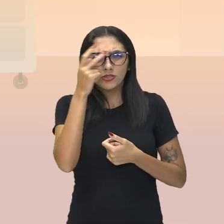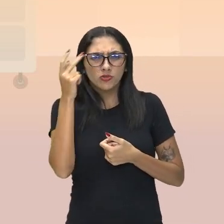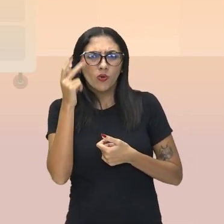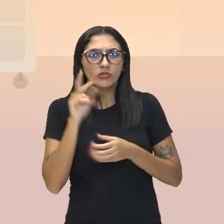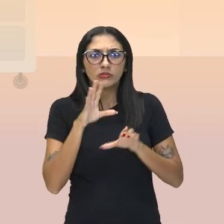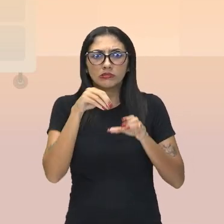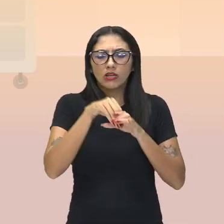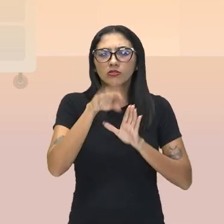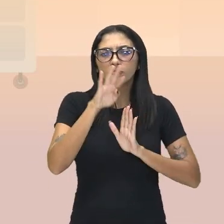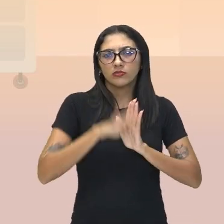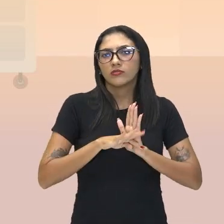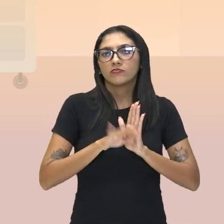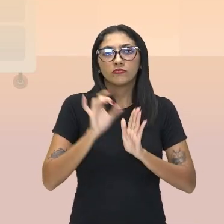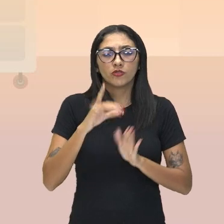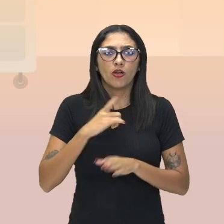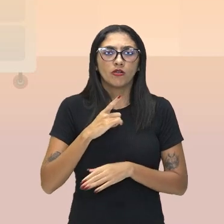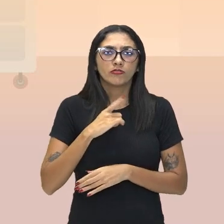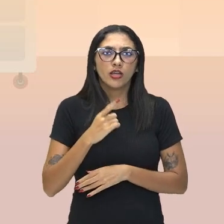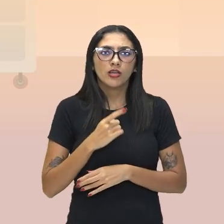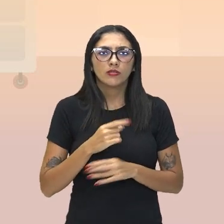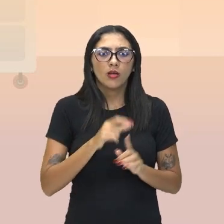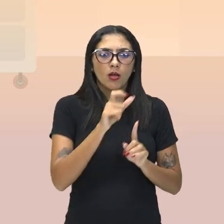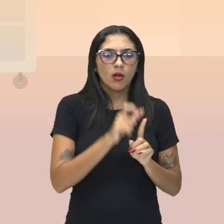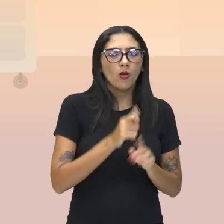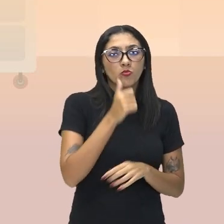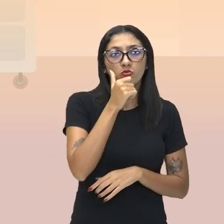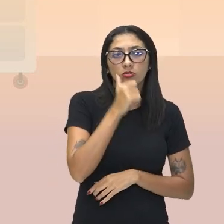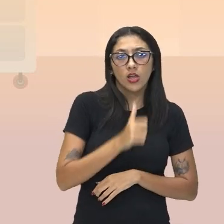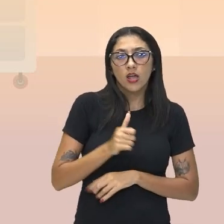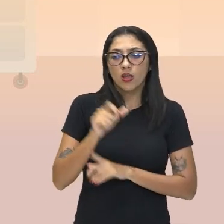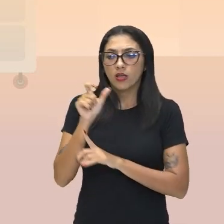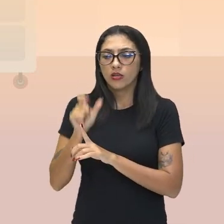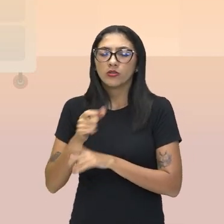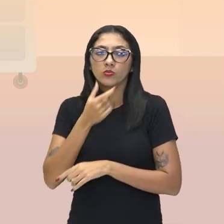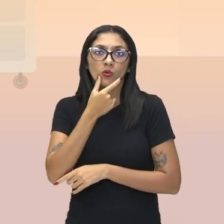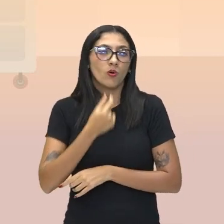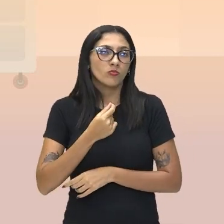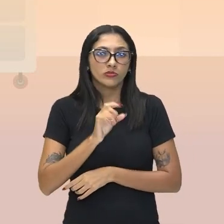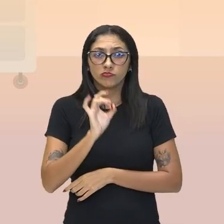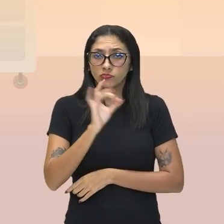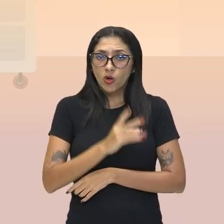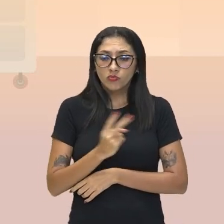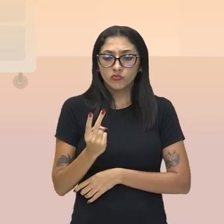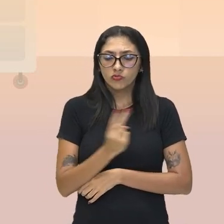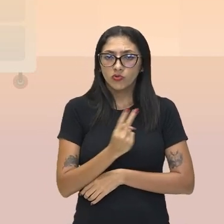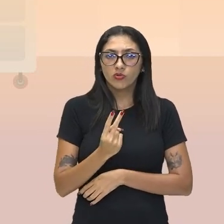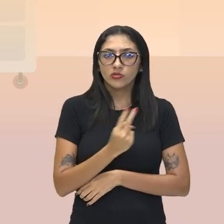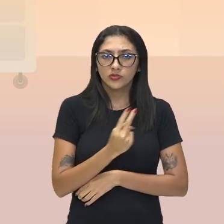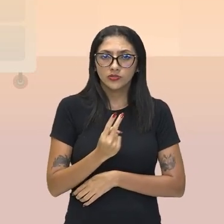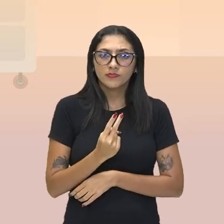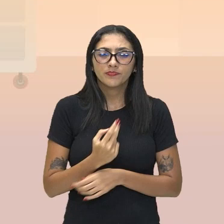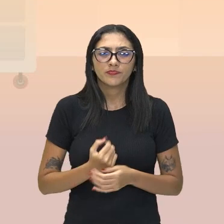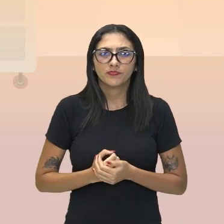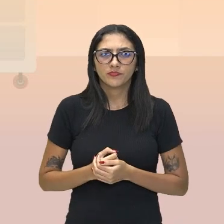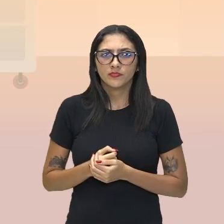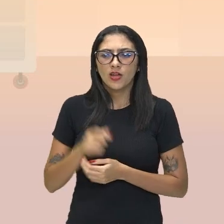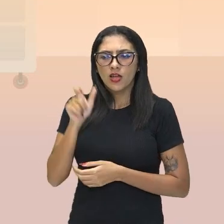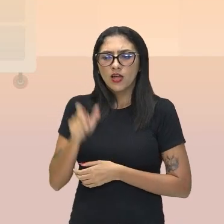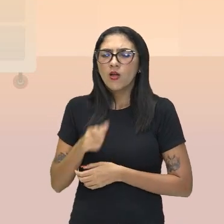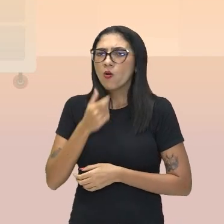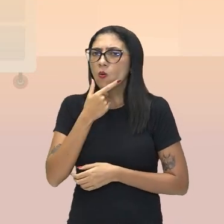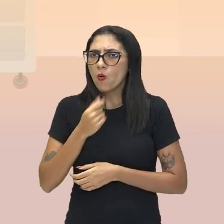Nós tínhamos só o marido, né? E a moça tecelã ali, ele tem alguns momentos de fala com